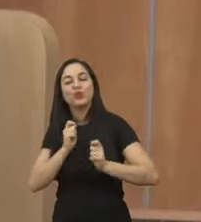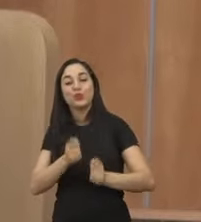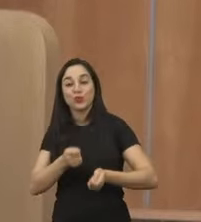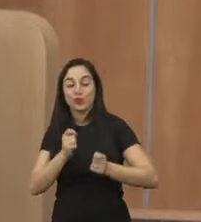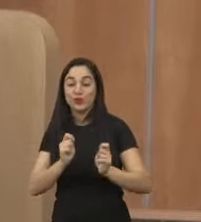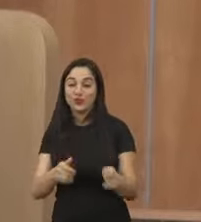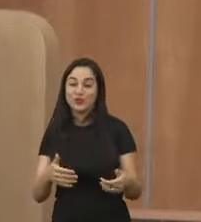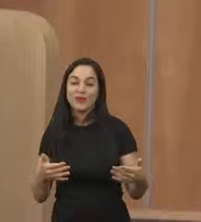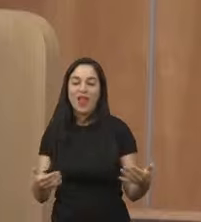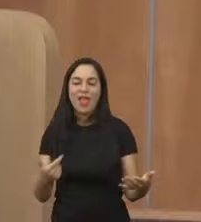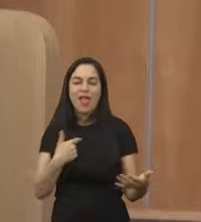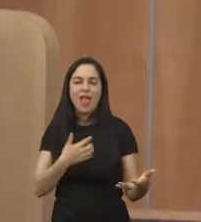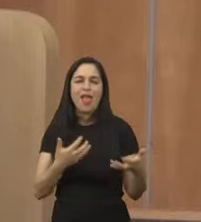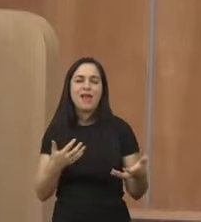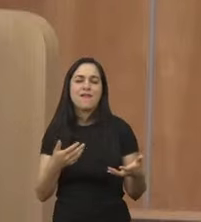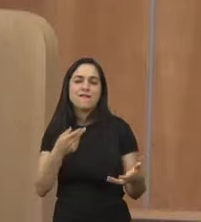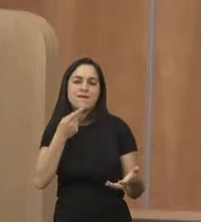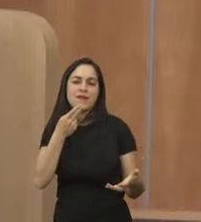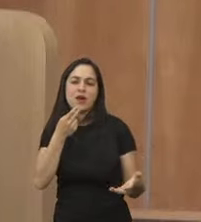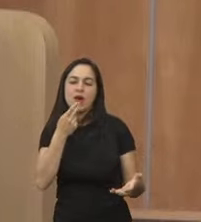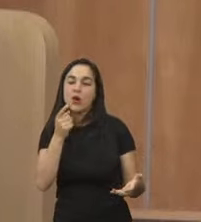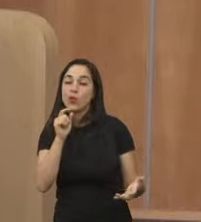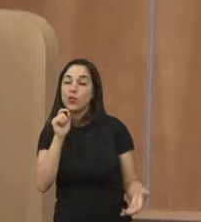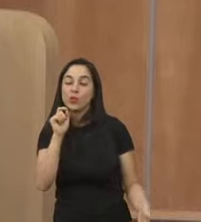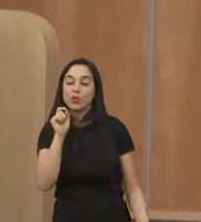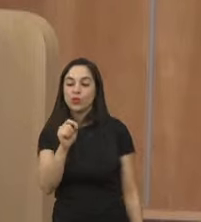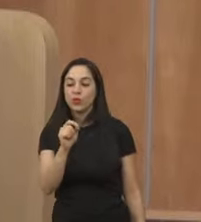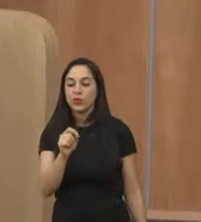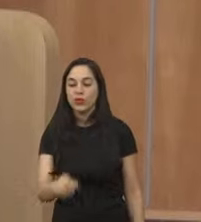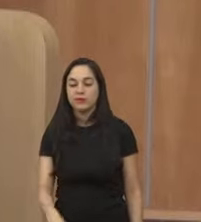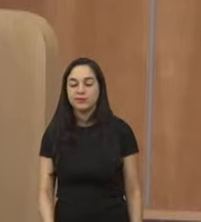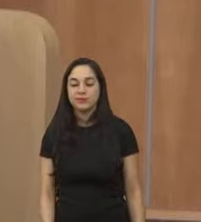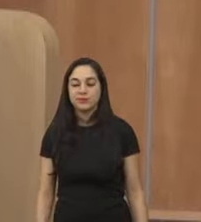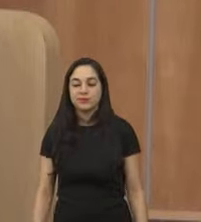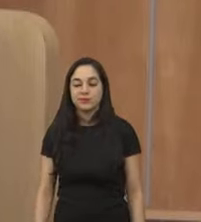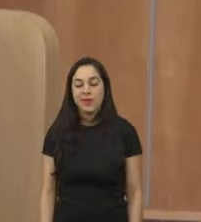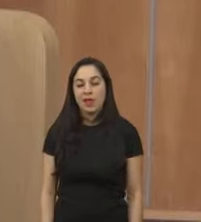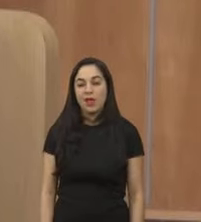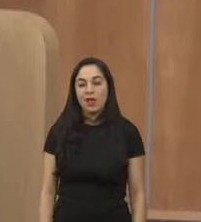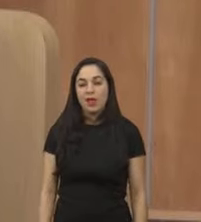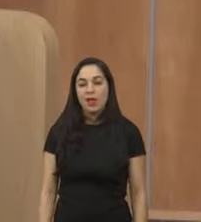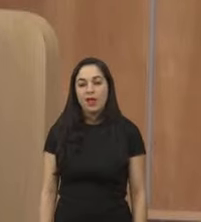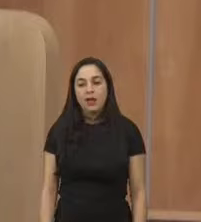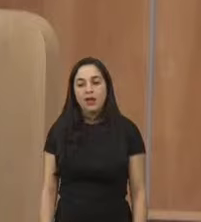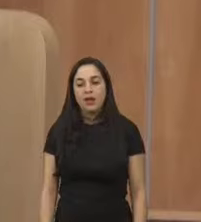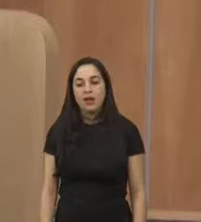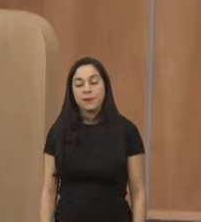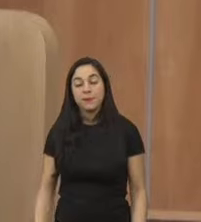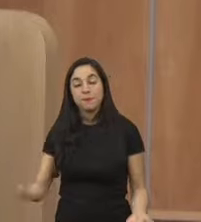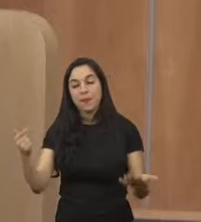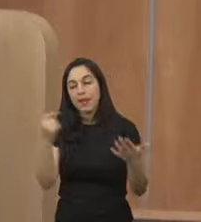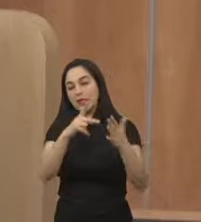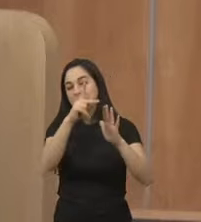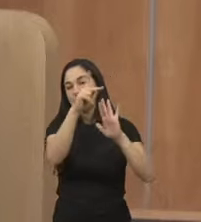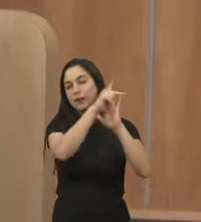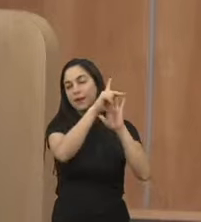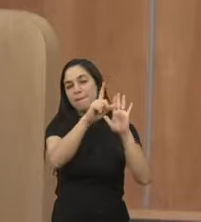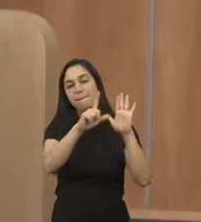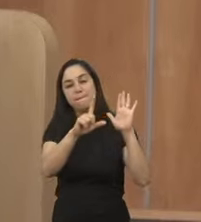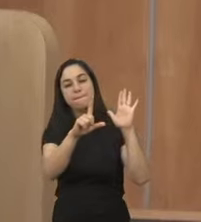Gente, eu quero falar aqui um pouco também sobre, na verdade, esse projeto,